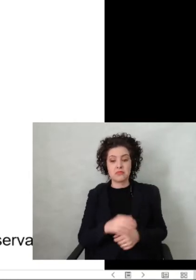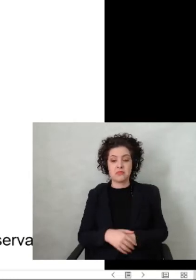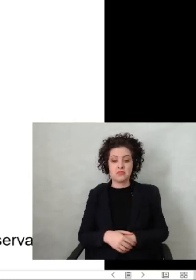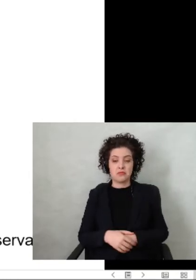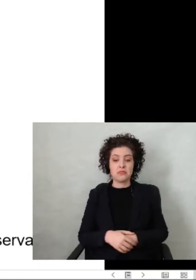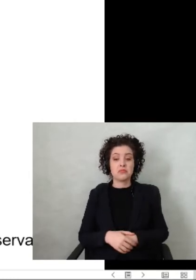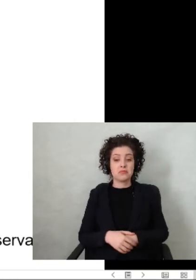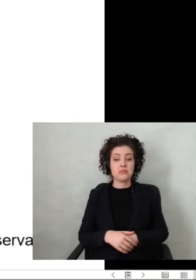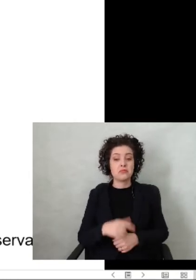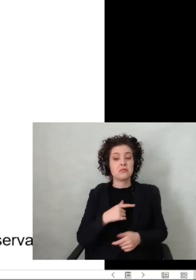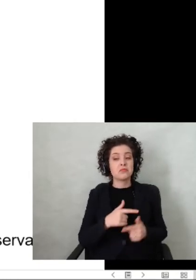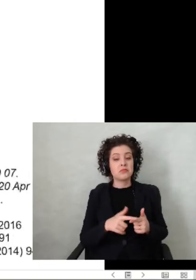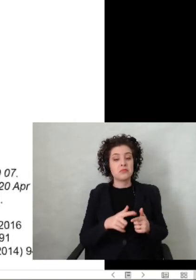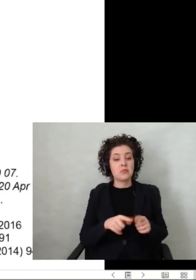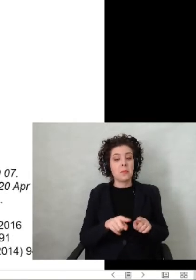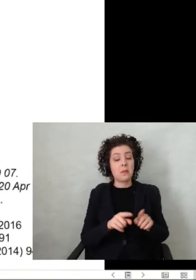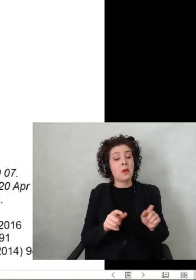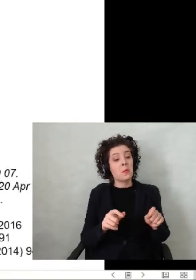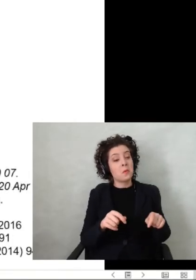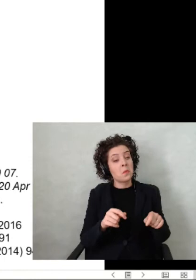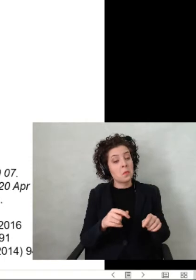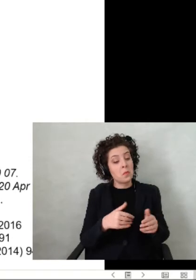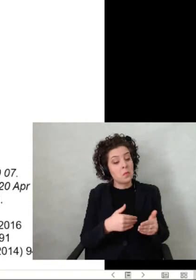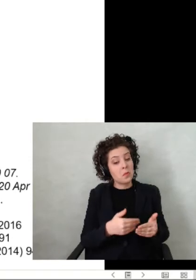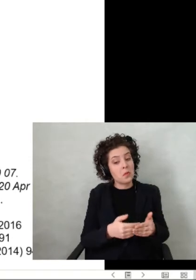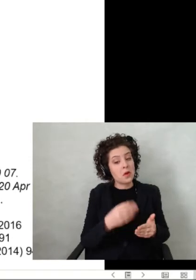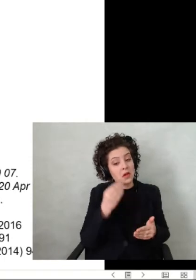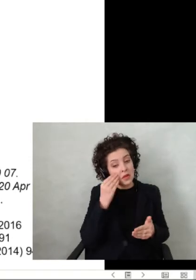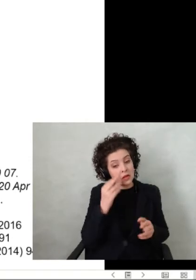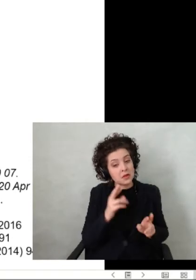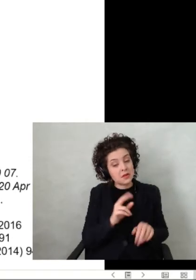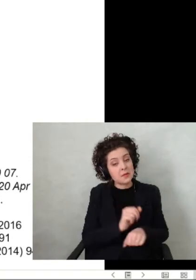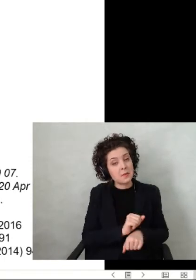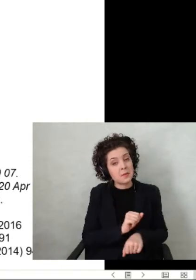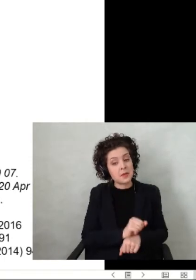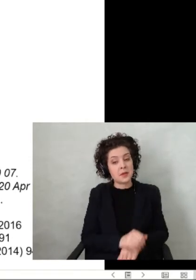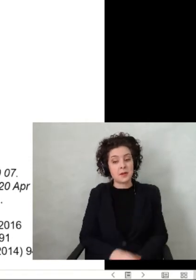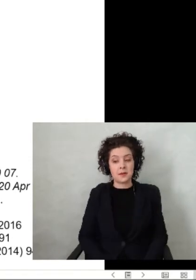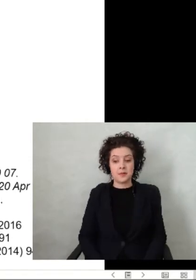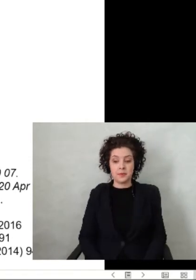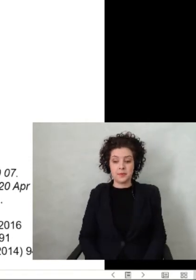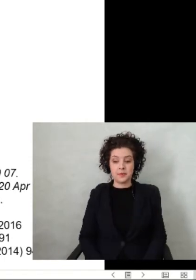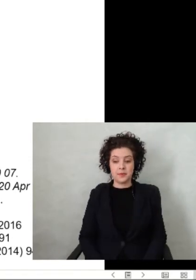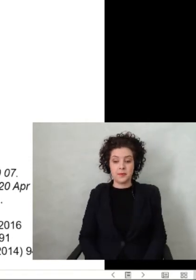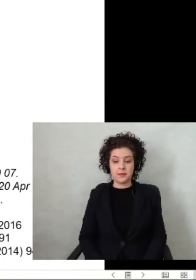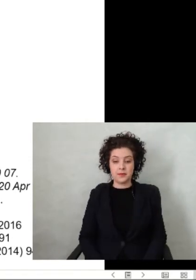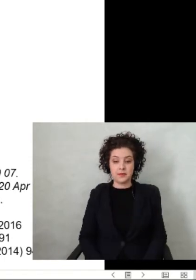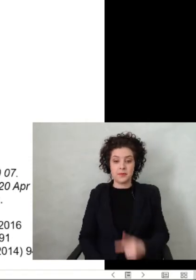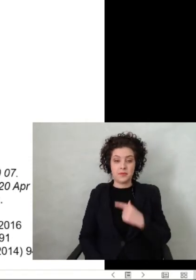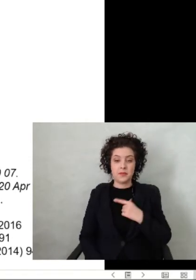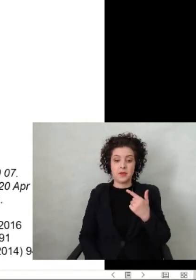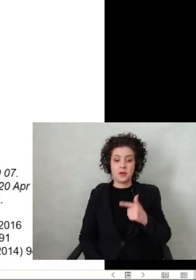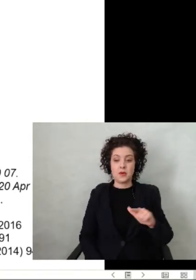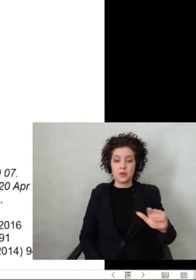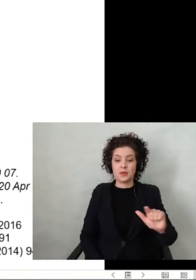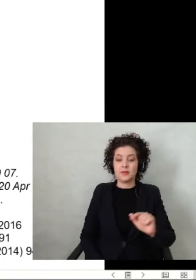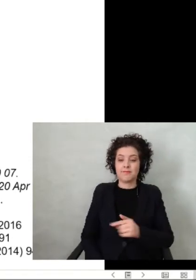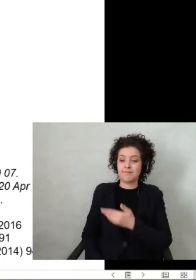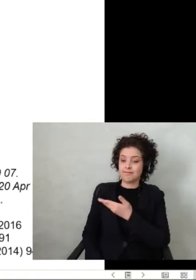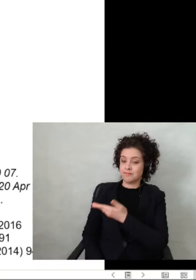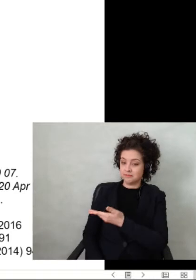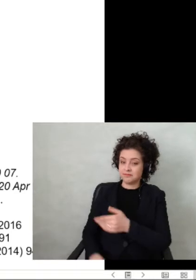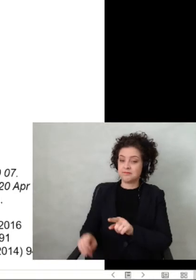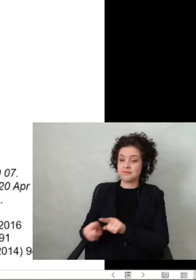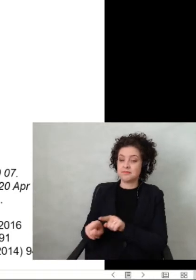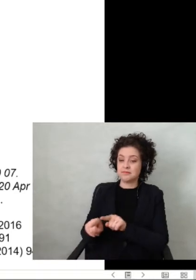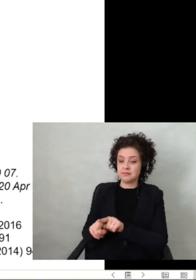mostra um potencial que a gente vai ter que esperar. Tem a nitazoxanida. Nitazoxanida também é um antiviral